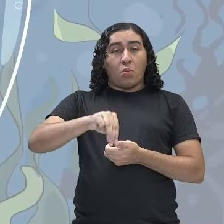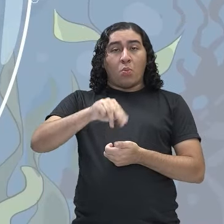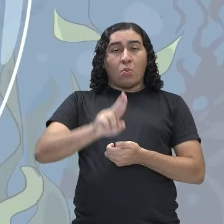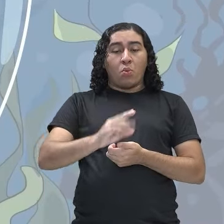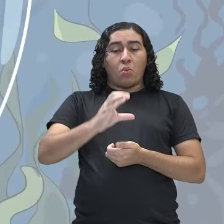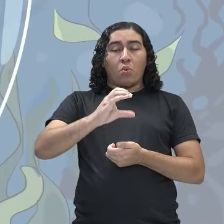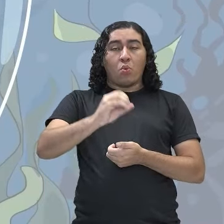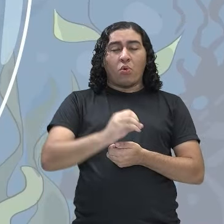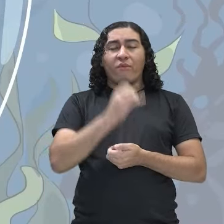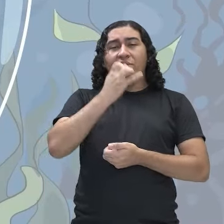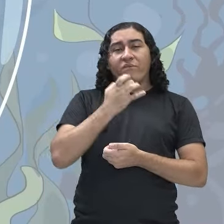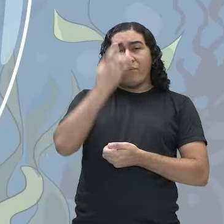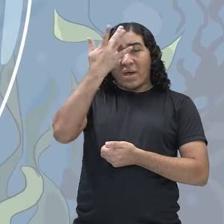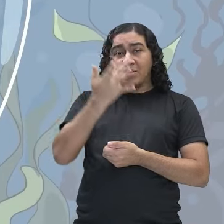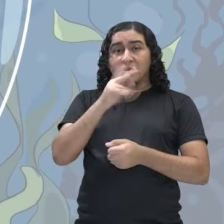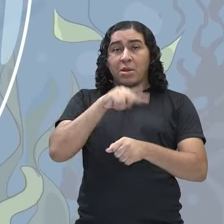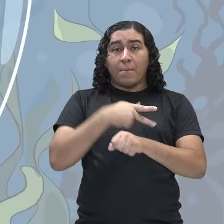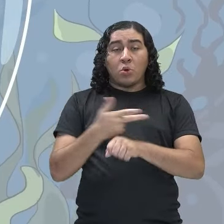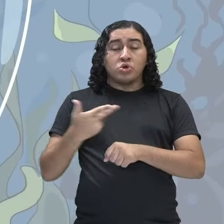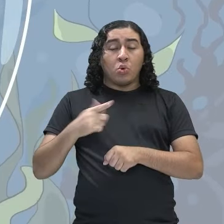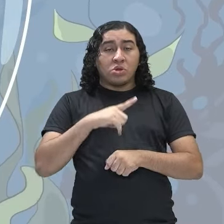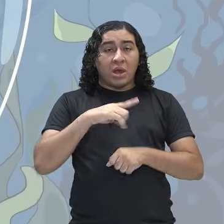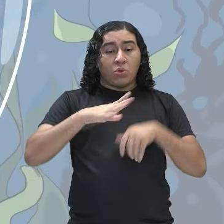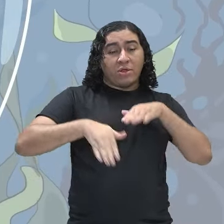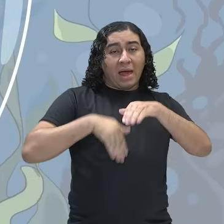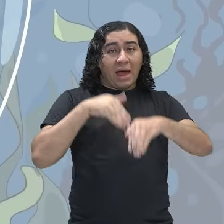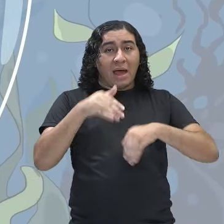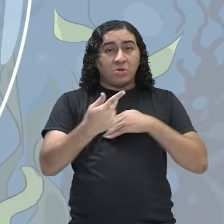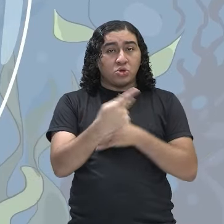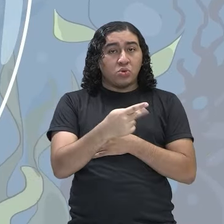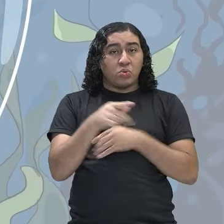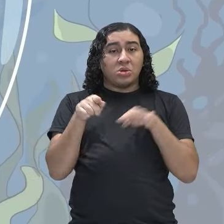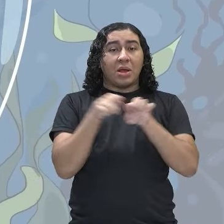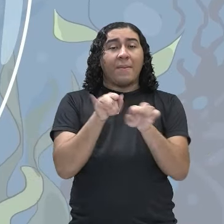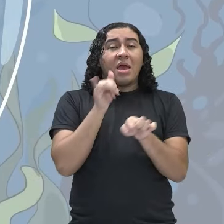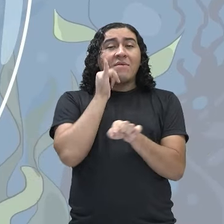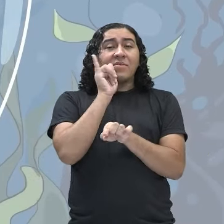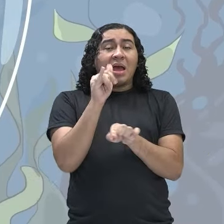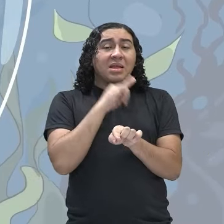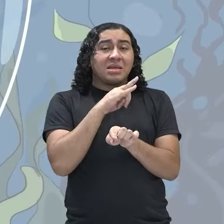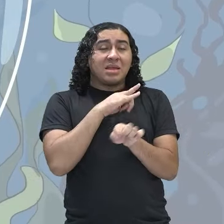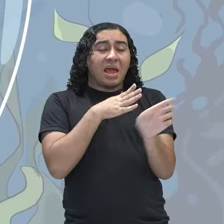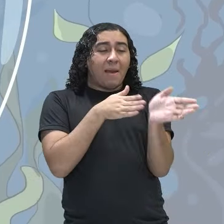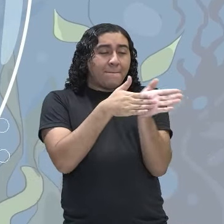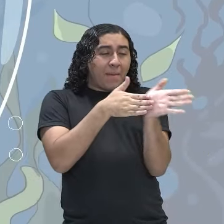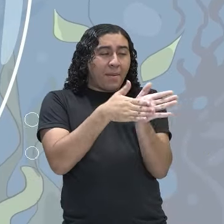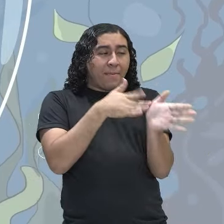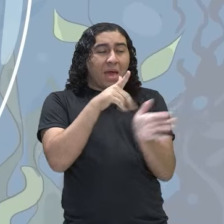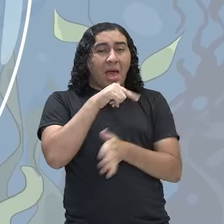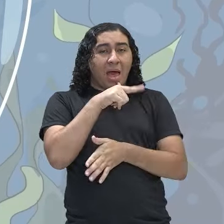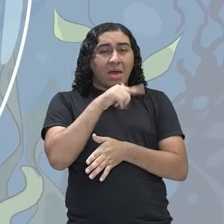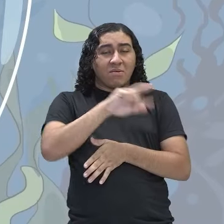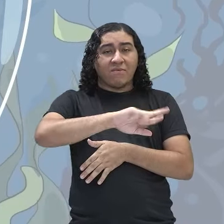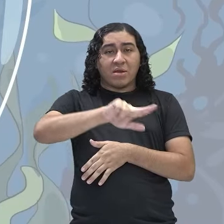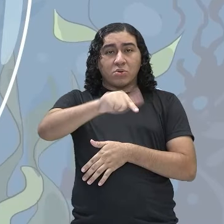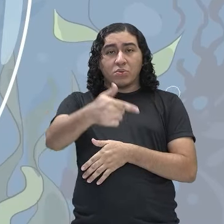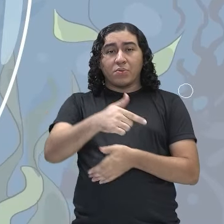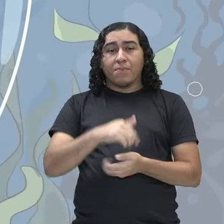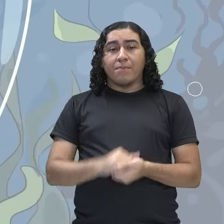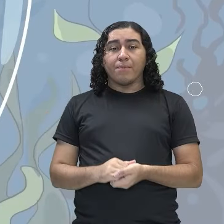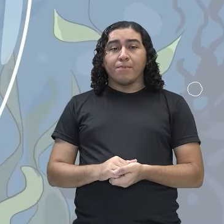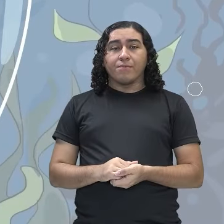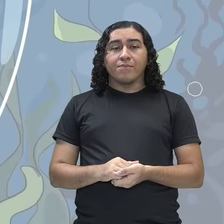facilitar ali também o nado desses animais, evitar o atrito com a água, entre outros fatores. E lá atrás, ó,